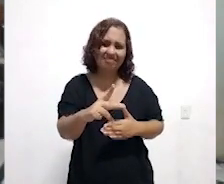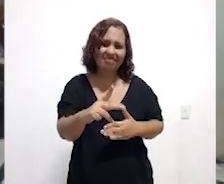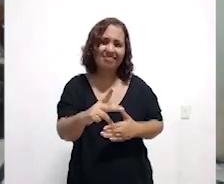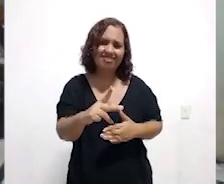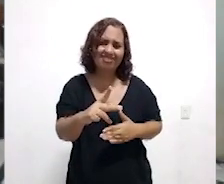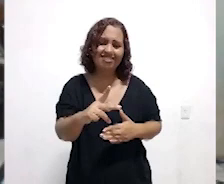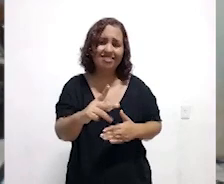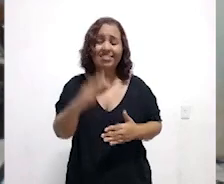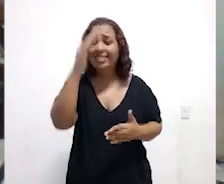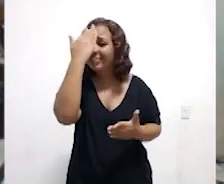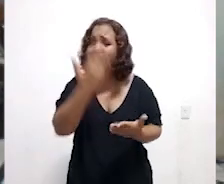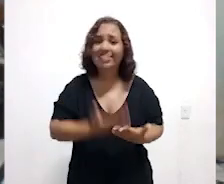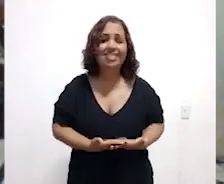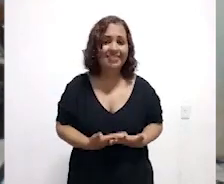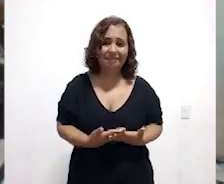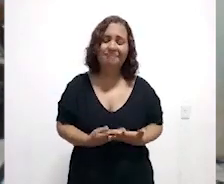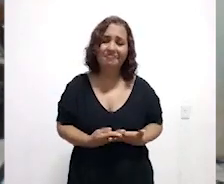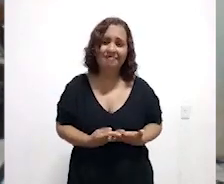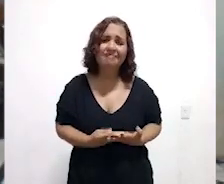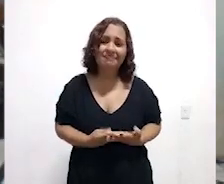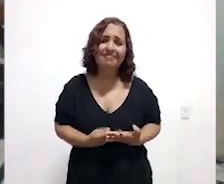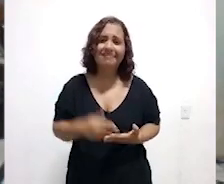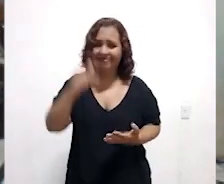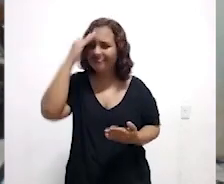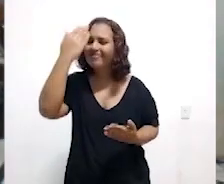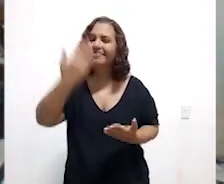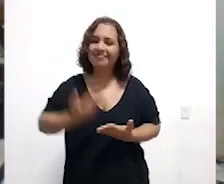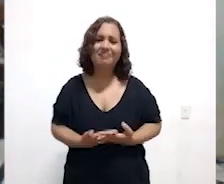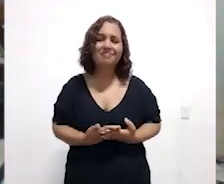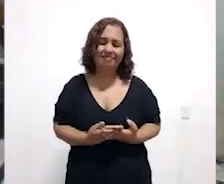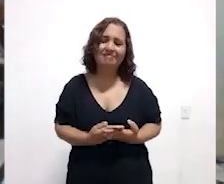Então creia. Creia.